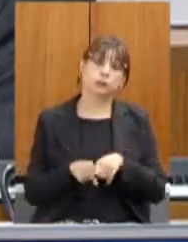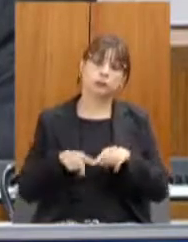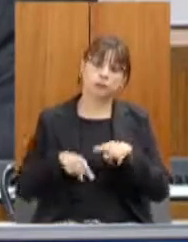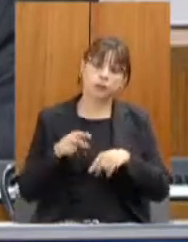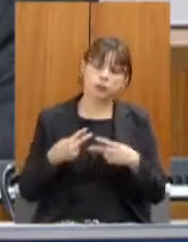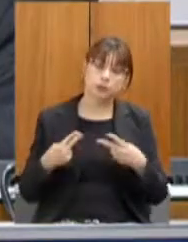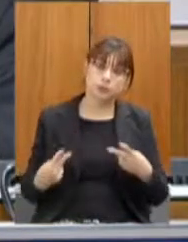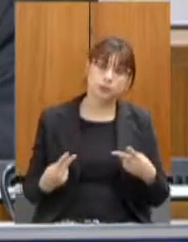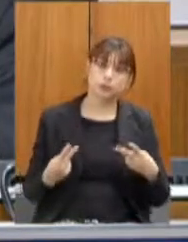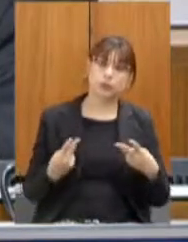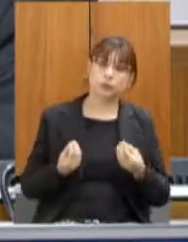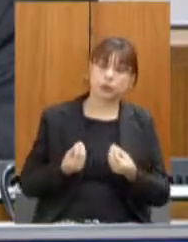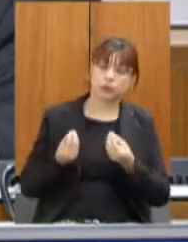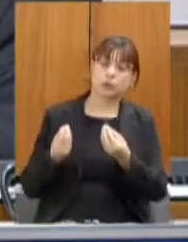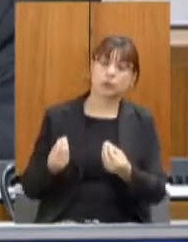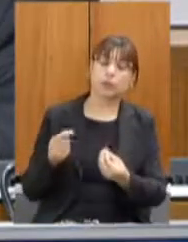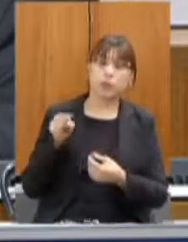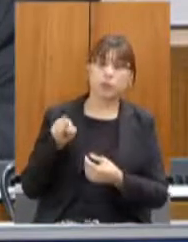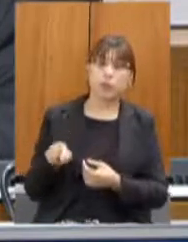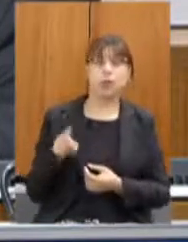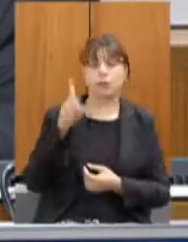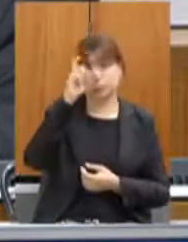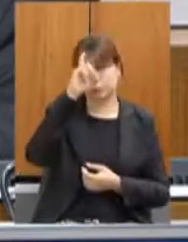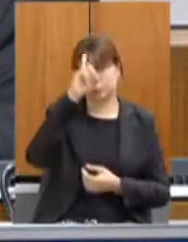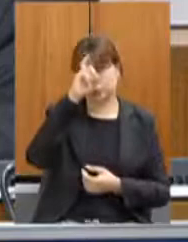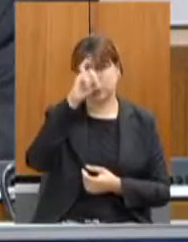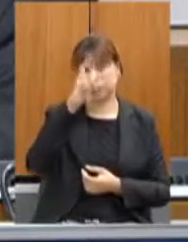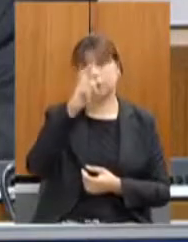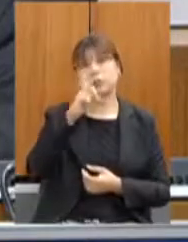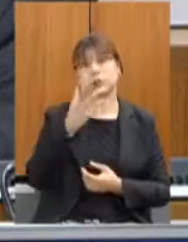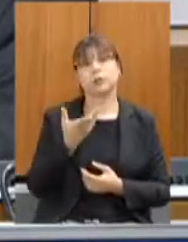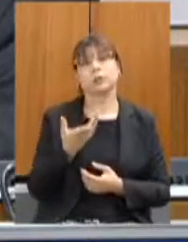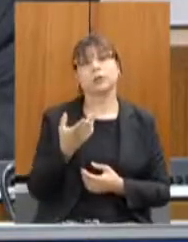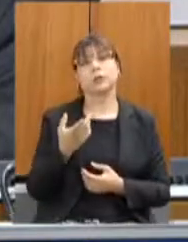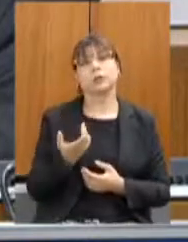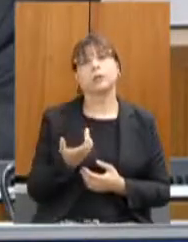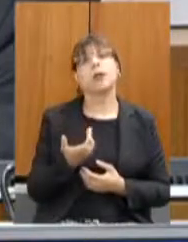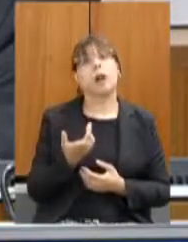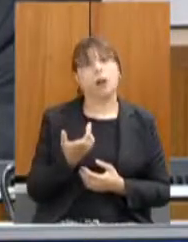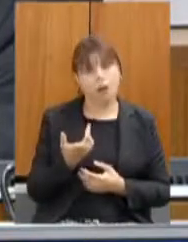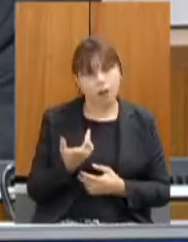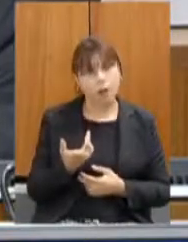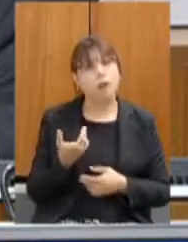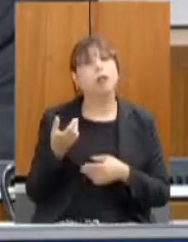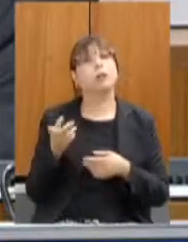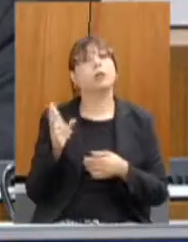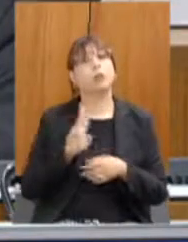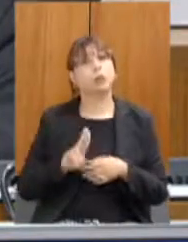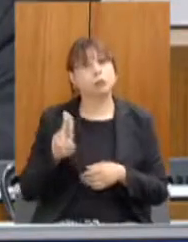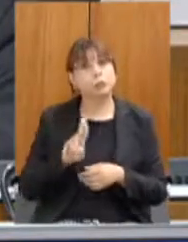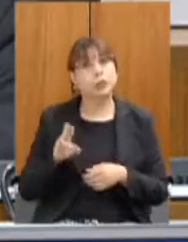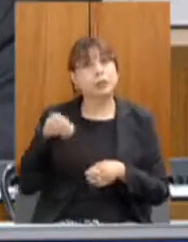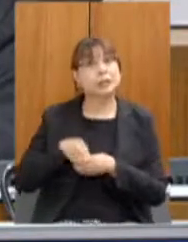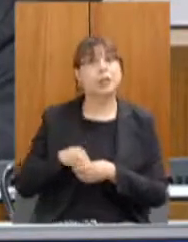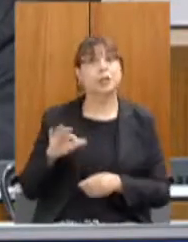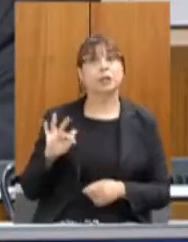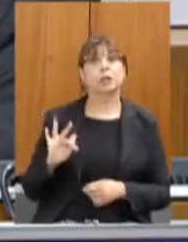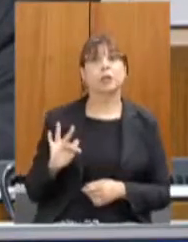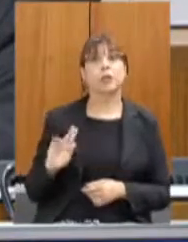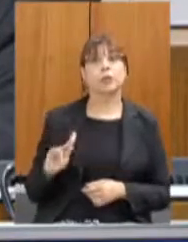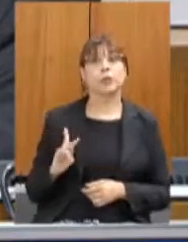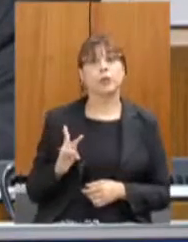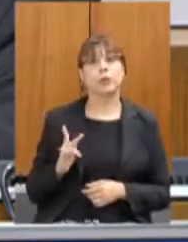foram doados para o hospital de campanha Eles foram revertidos para continuar transformando eleito convite dentro da rede fhemig então Nós